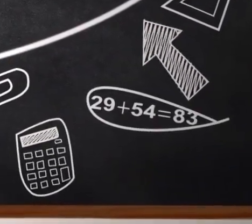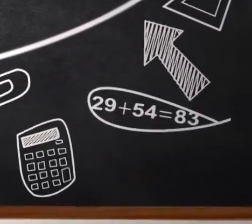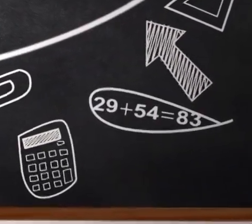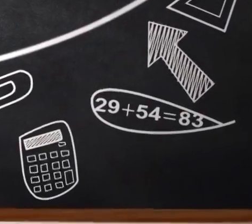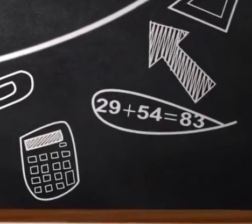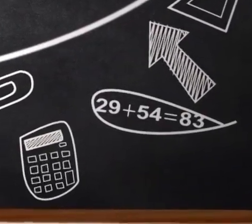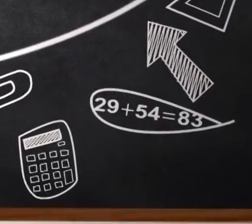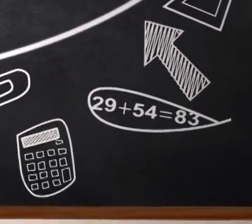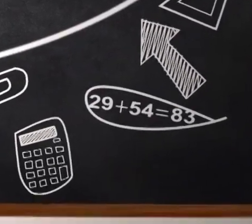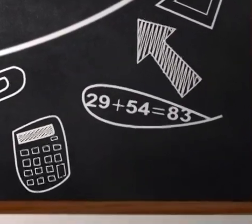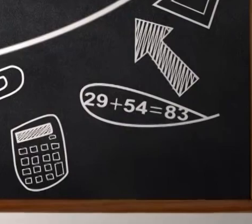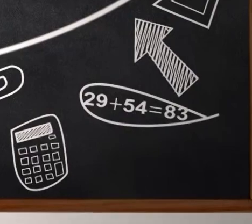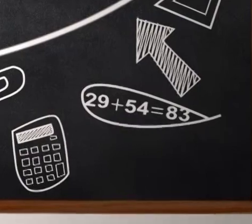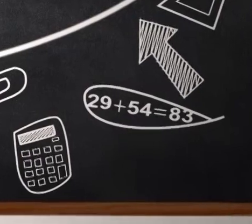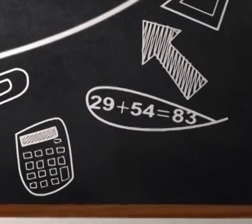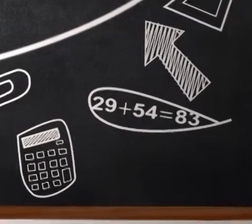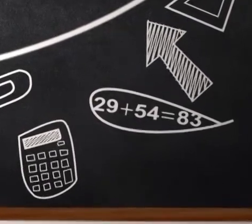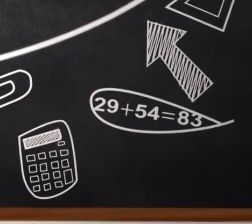E aí